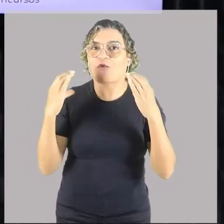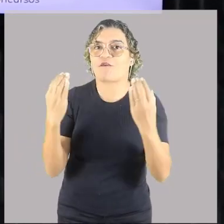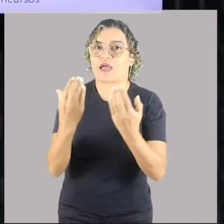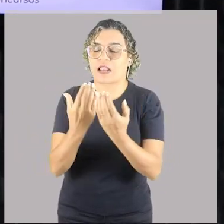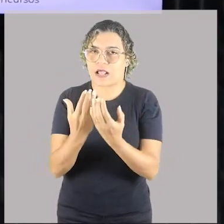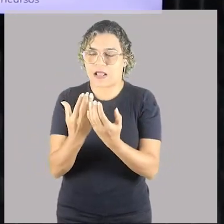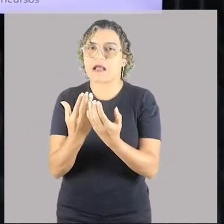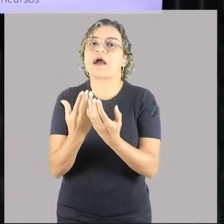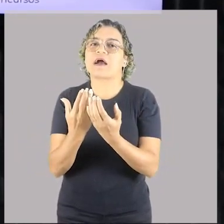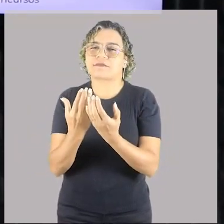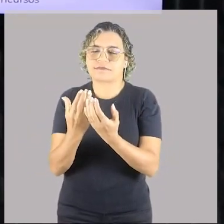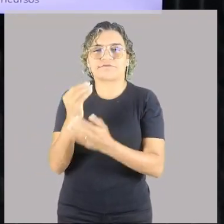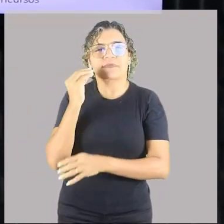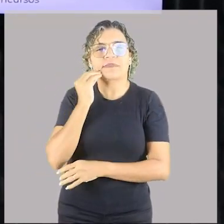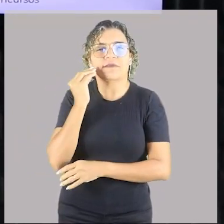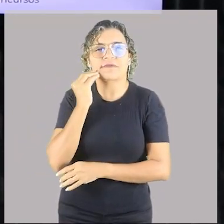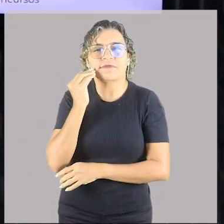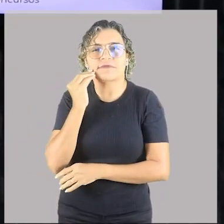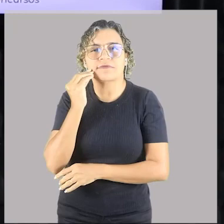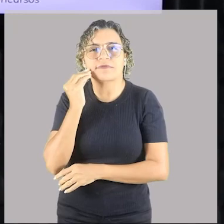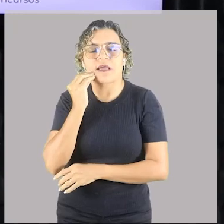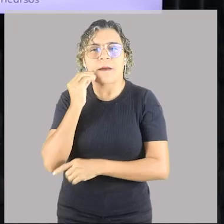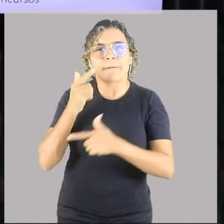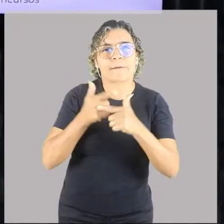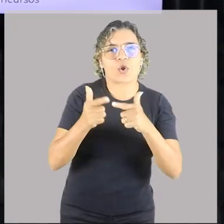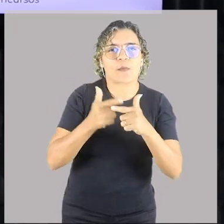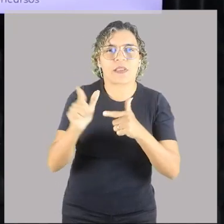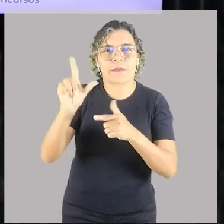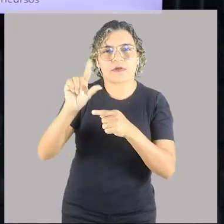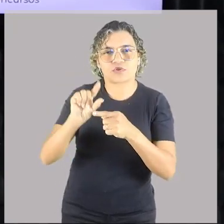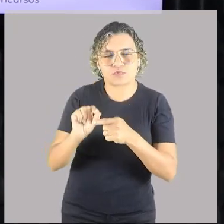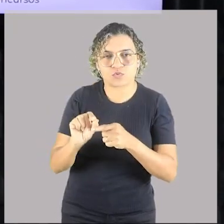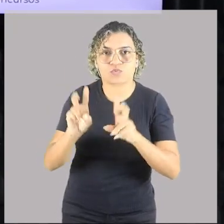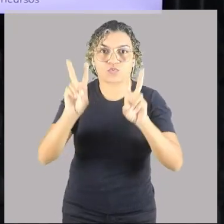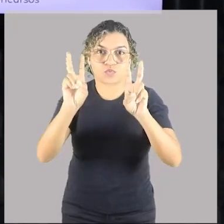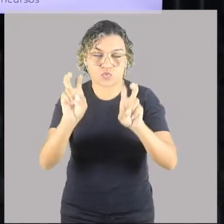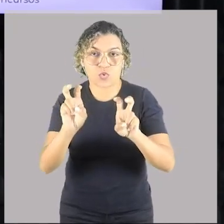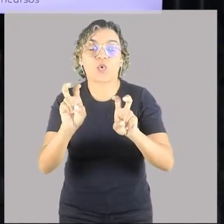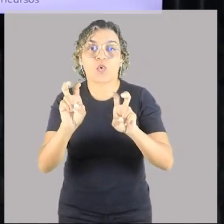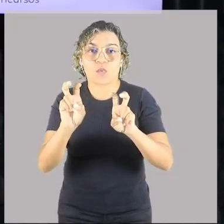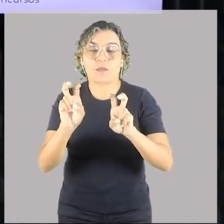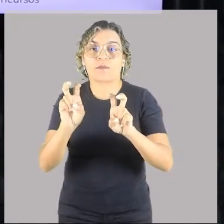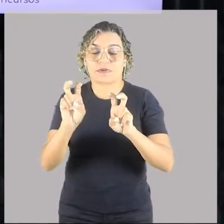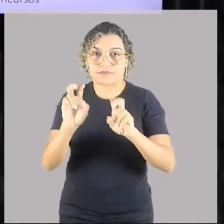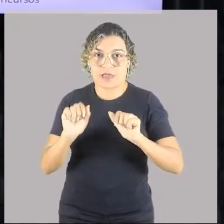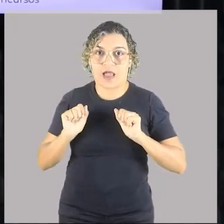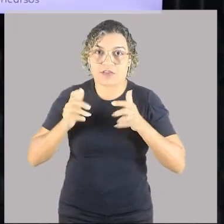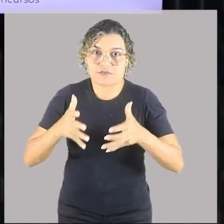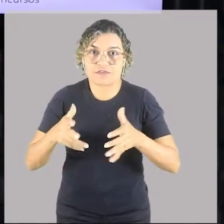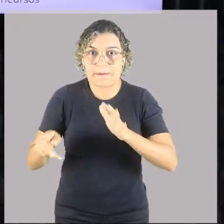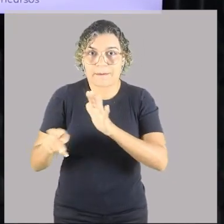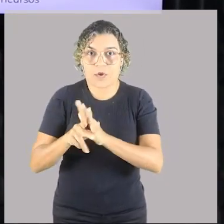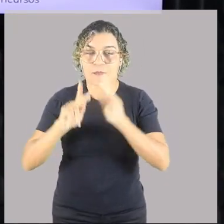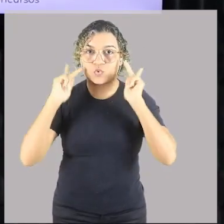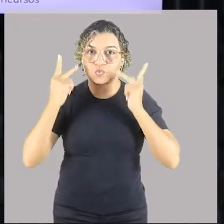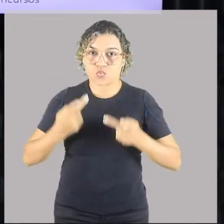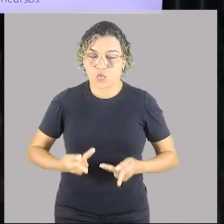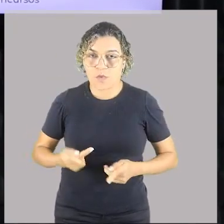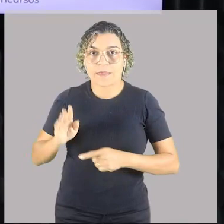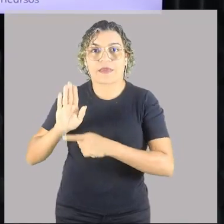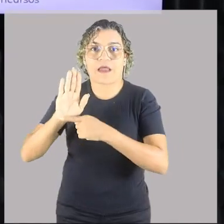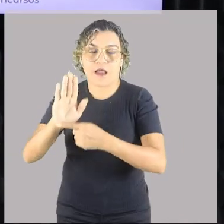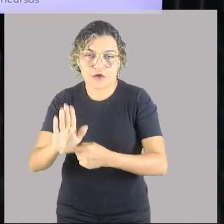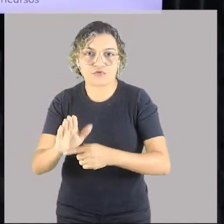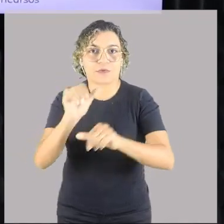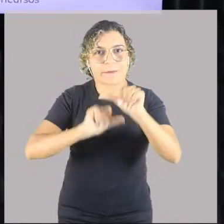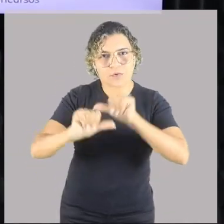para poder minimizar essas problemáticas em relação às atividades antropogênicas que vão contribuir para tais